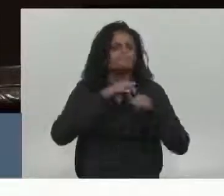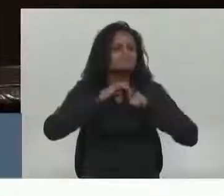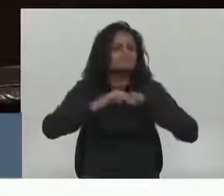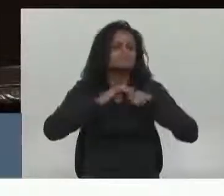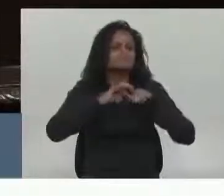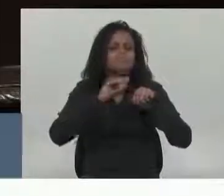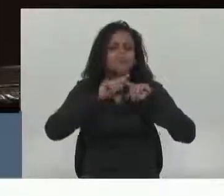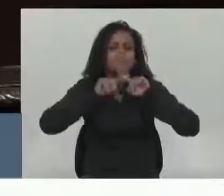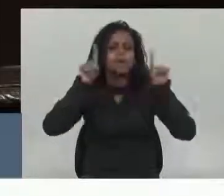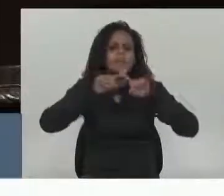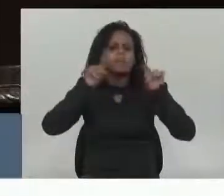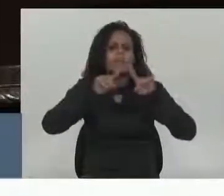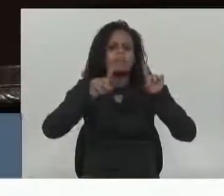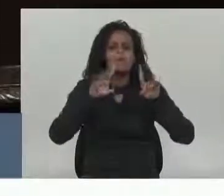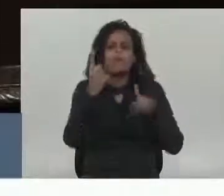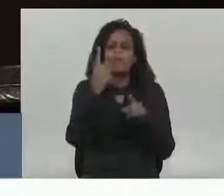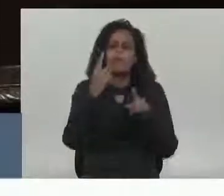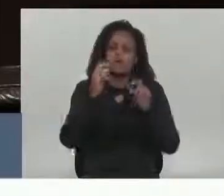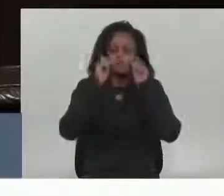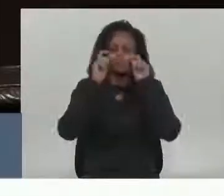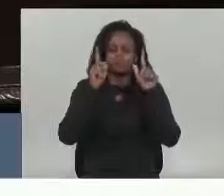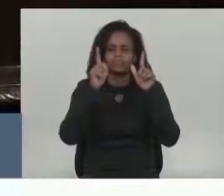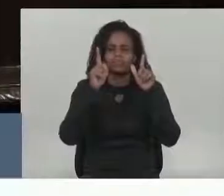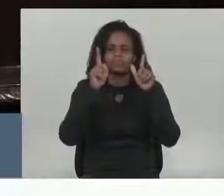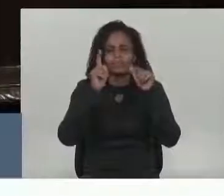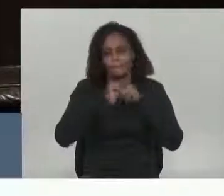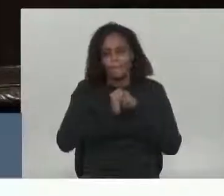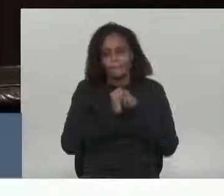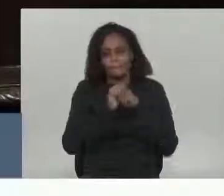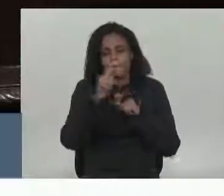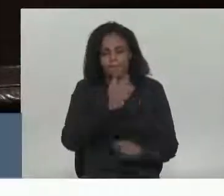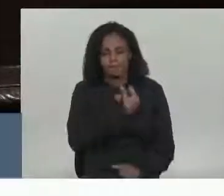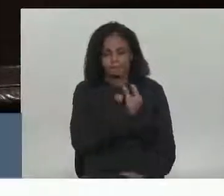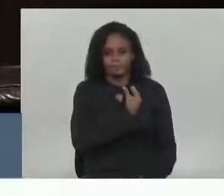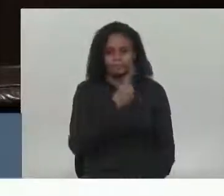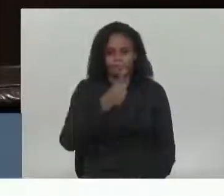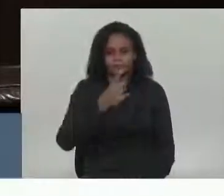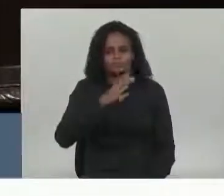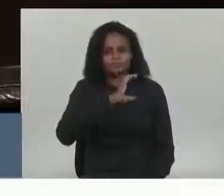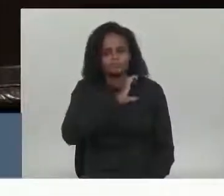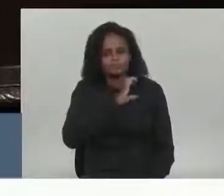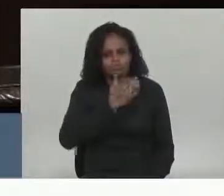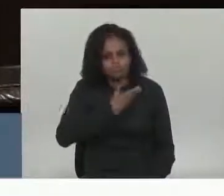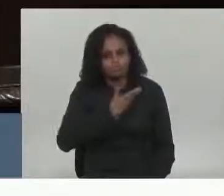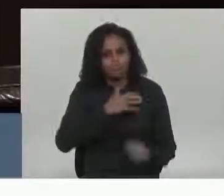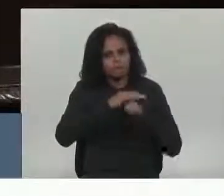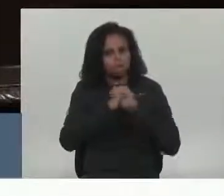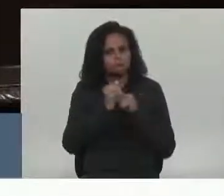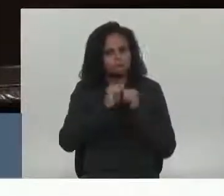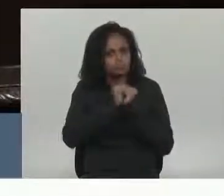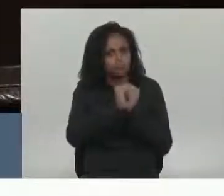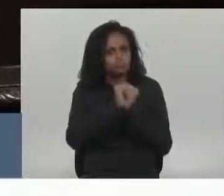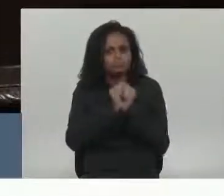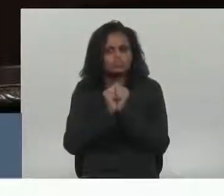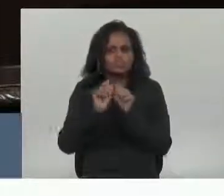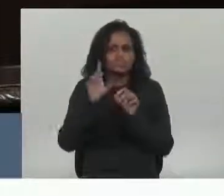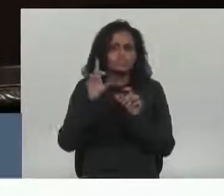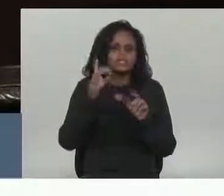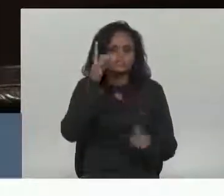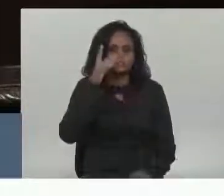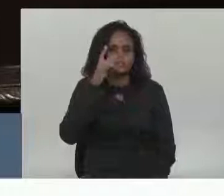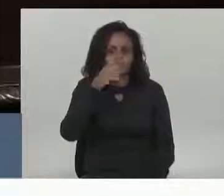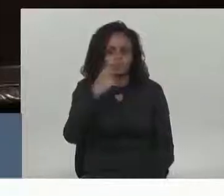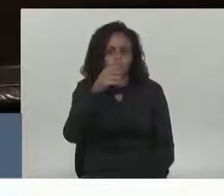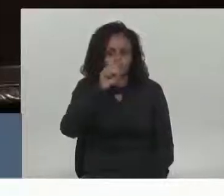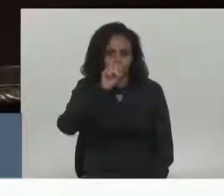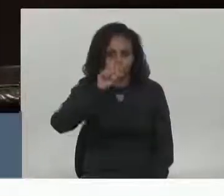mas especial me chamou a atenção, deputado Márcio Galberto, de um amigo que eu tenho muito querido, inclusive foi deputado no PSOL. Uma